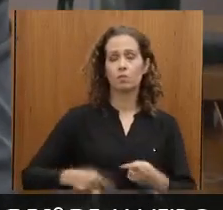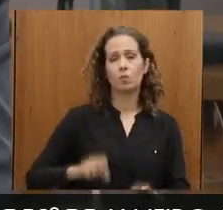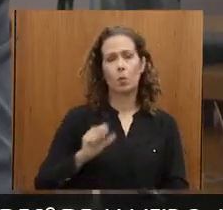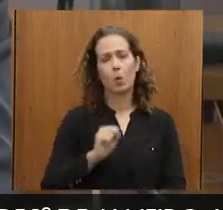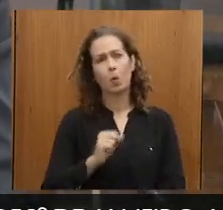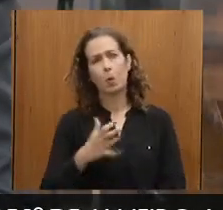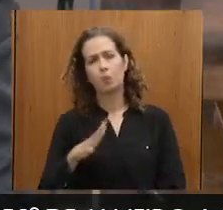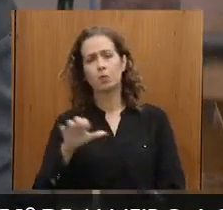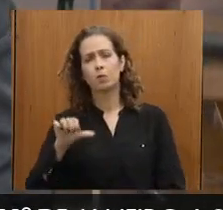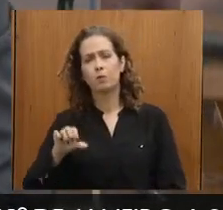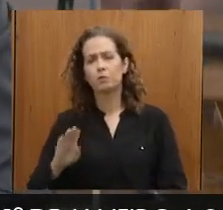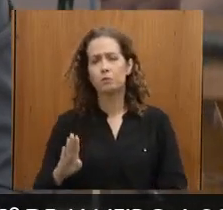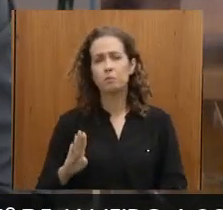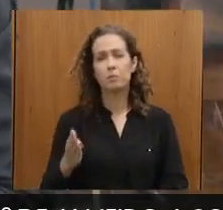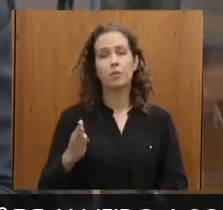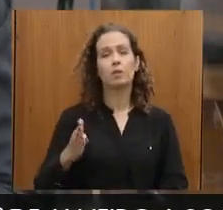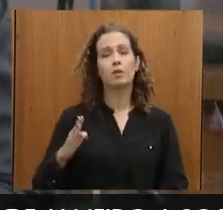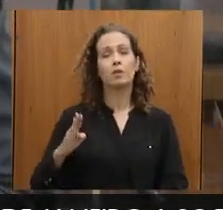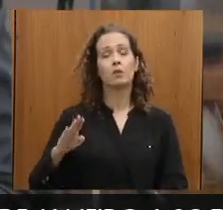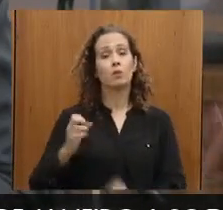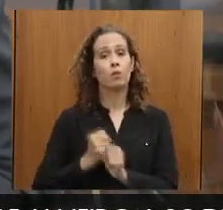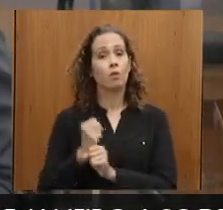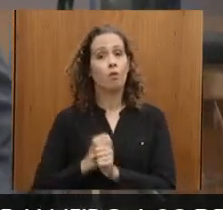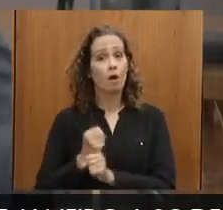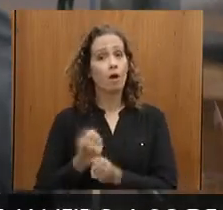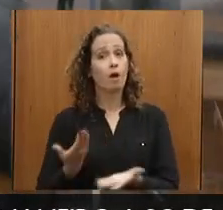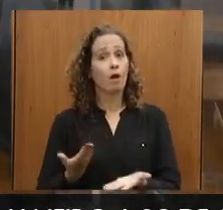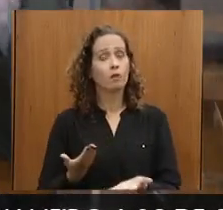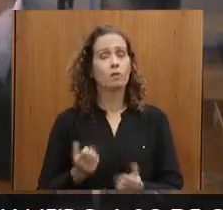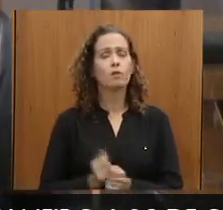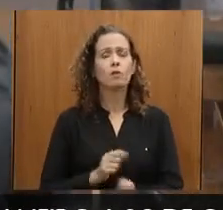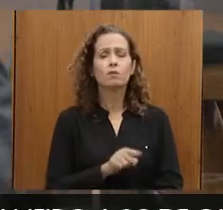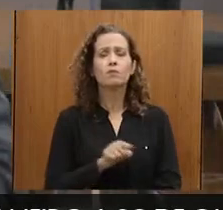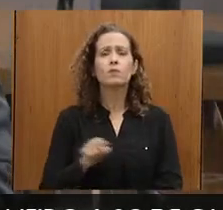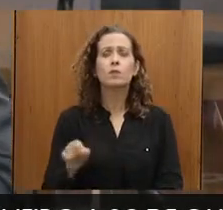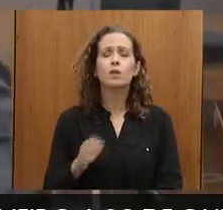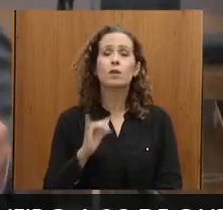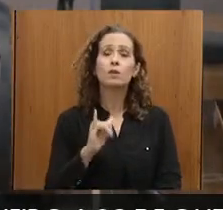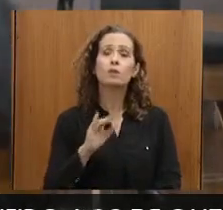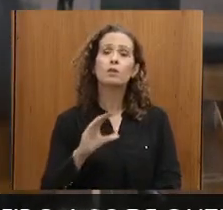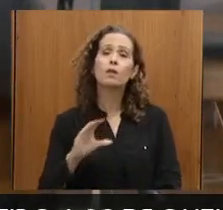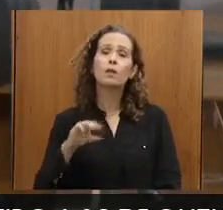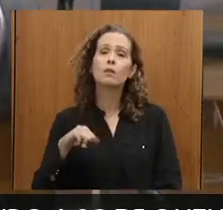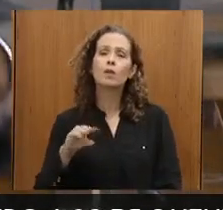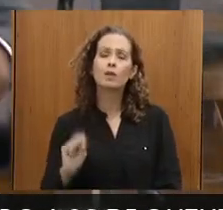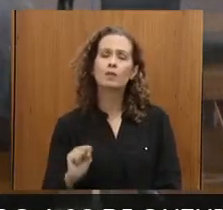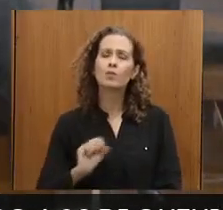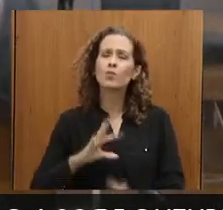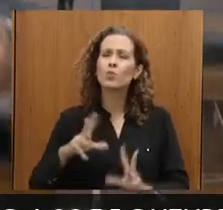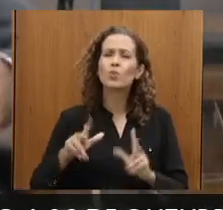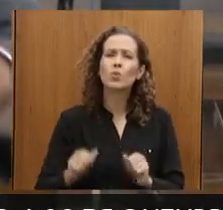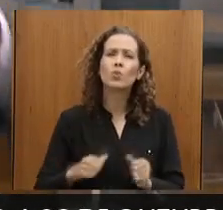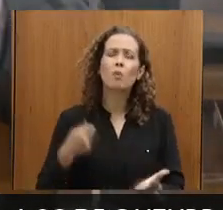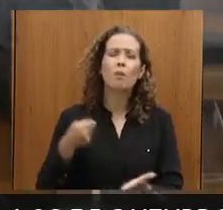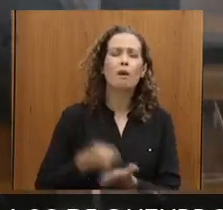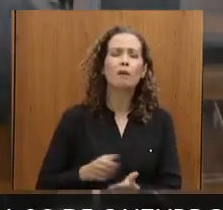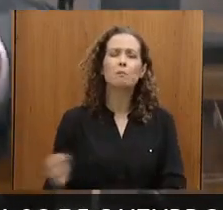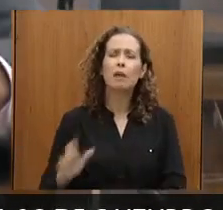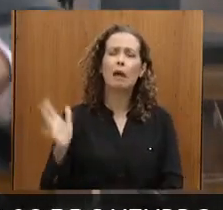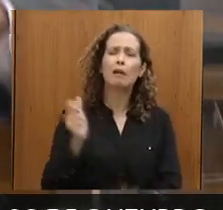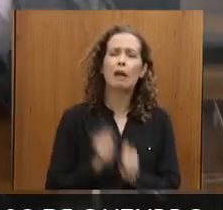bi por ano. Você pega um aumento exponencial do ICMS. Tudo que vocês estão pagando caro, arroz,